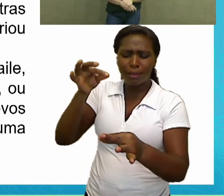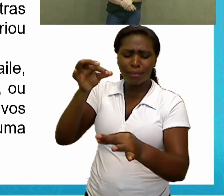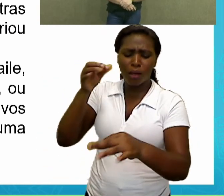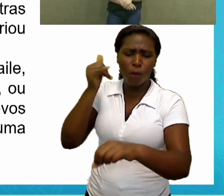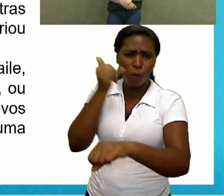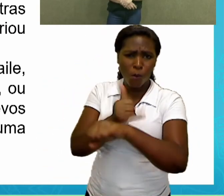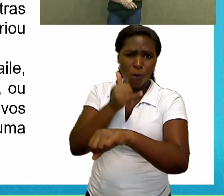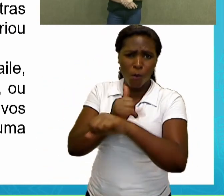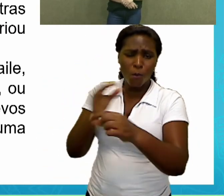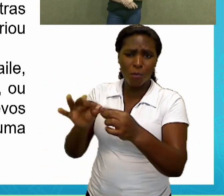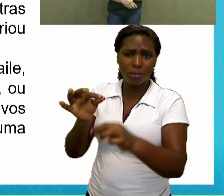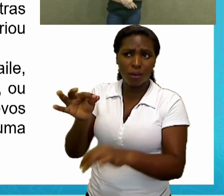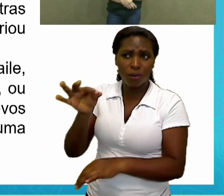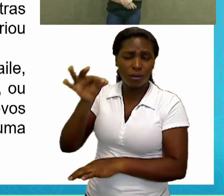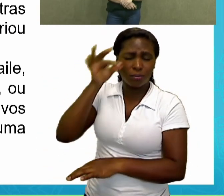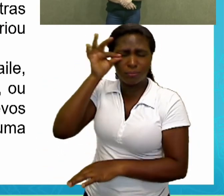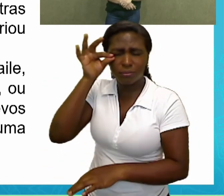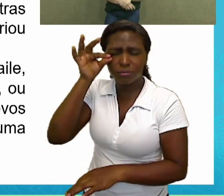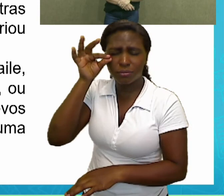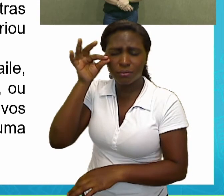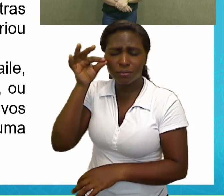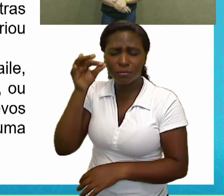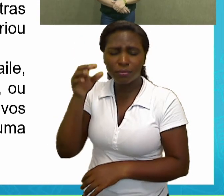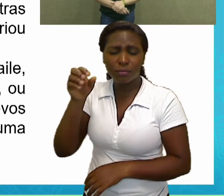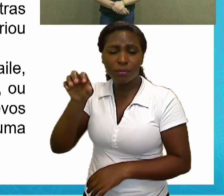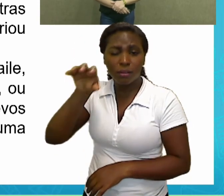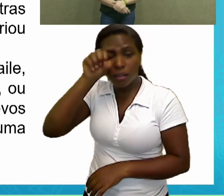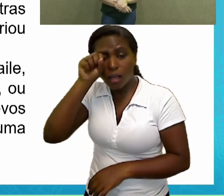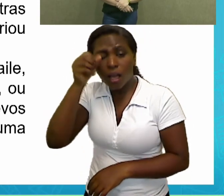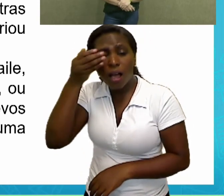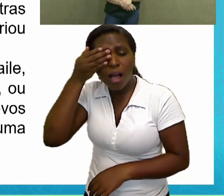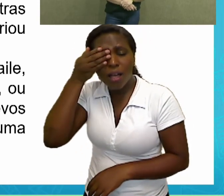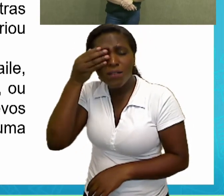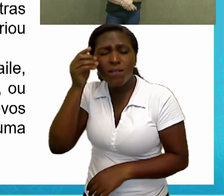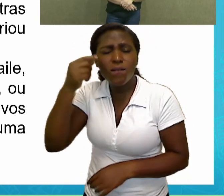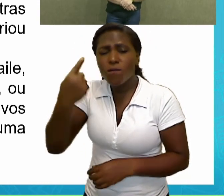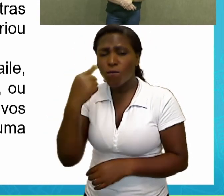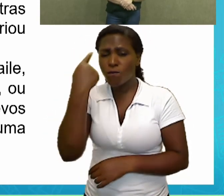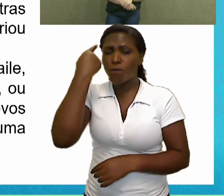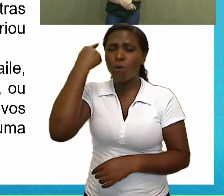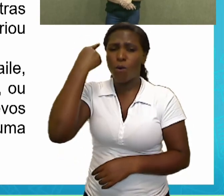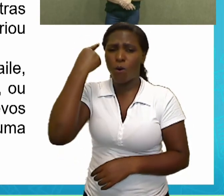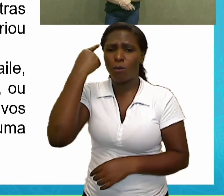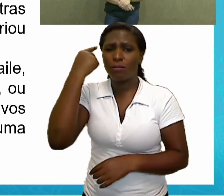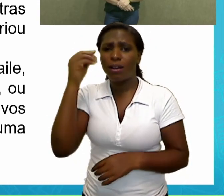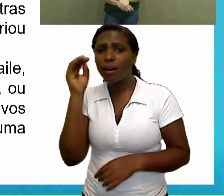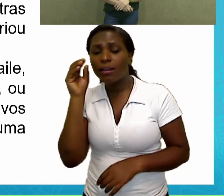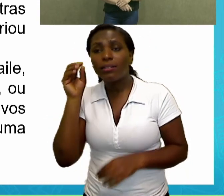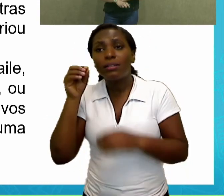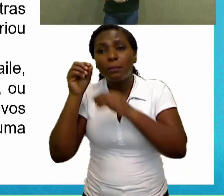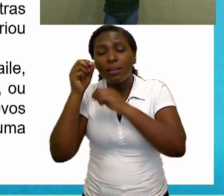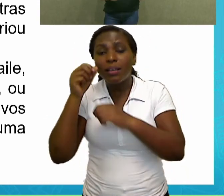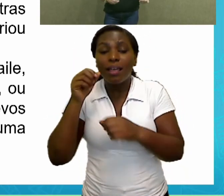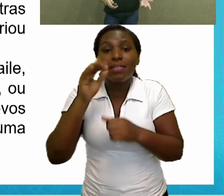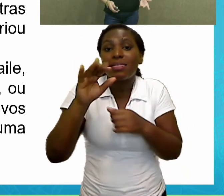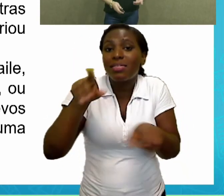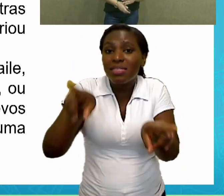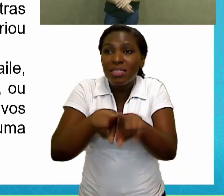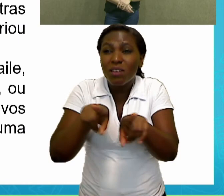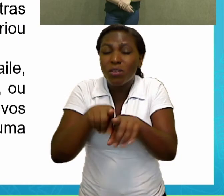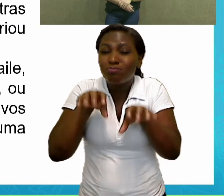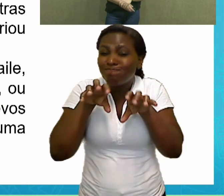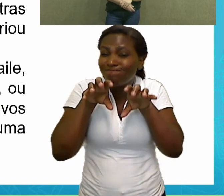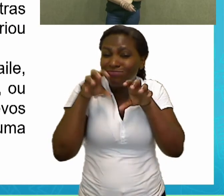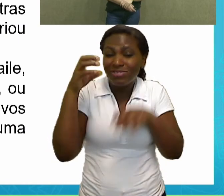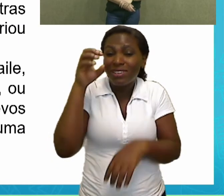olho, ficando assim sem visão de ambos olhos. Na busca de facilidades para